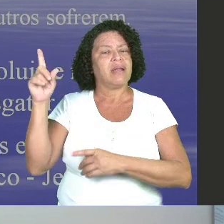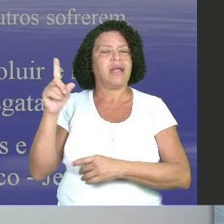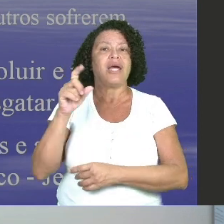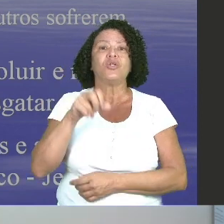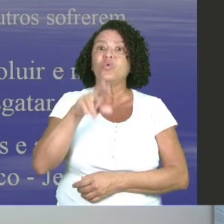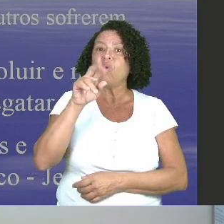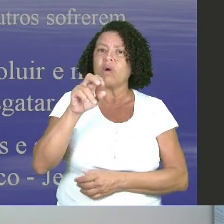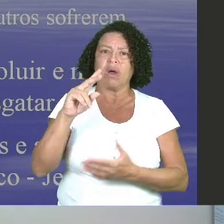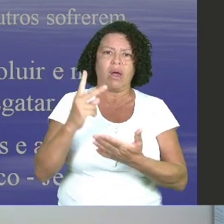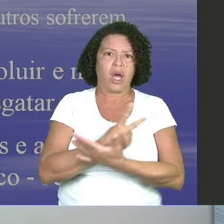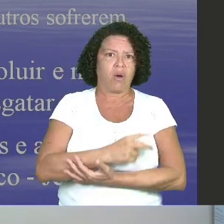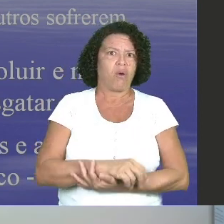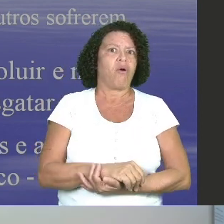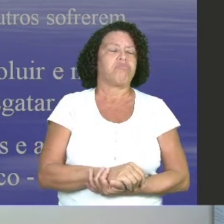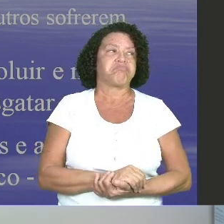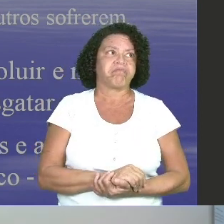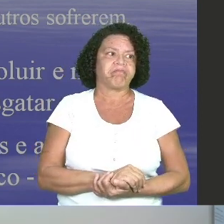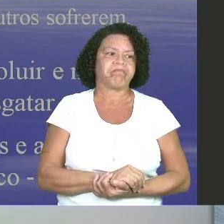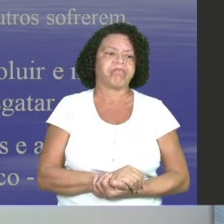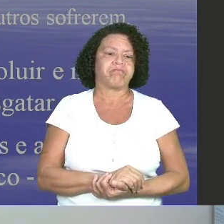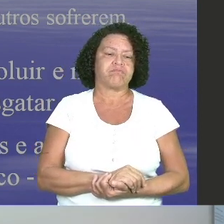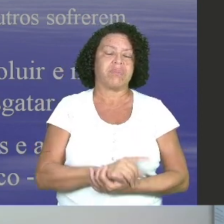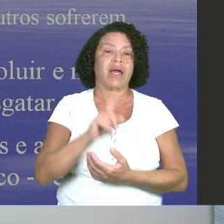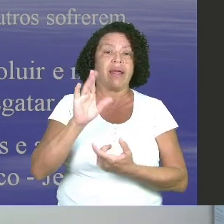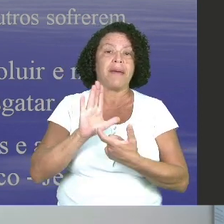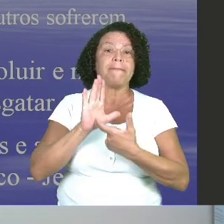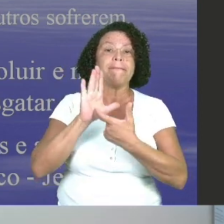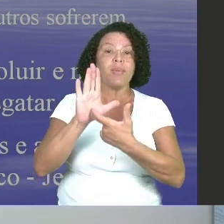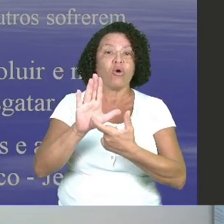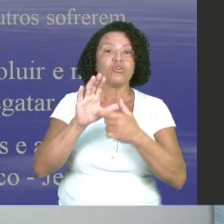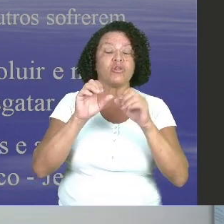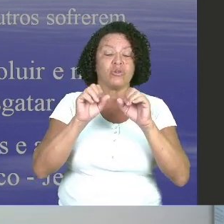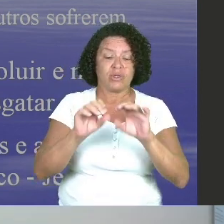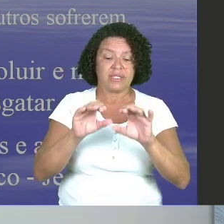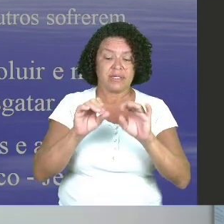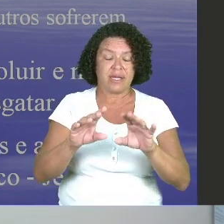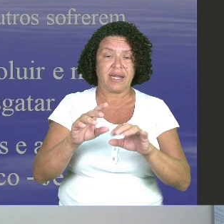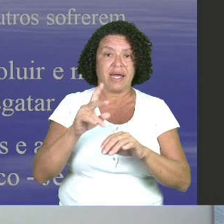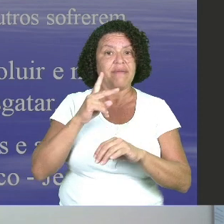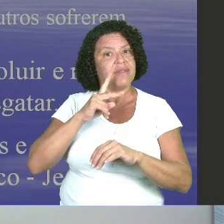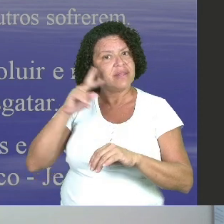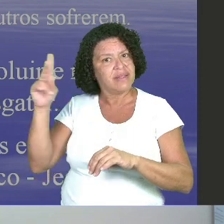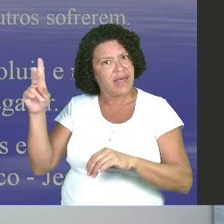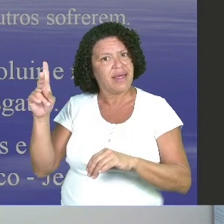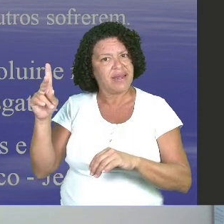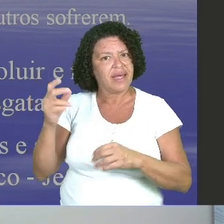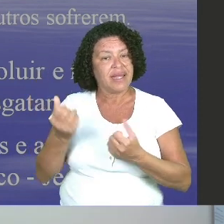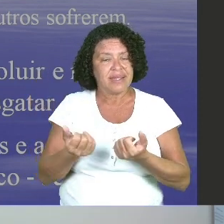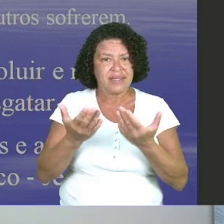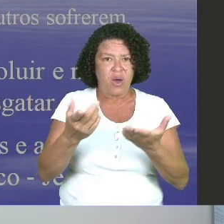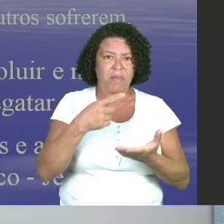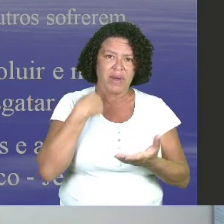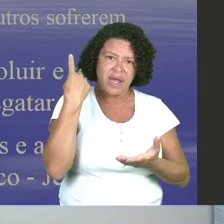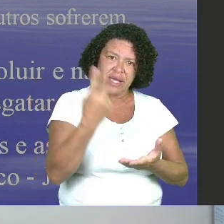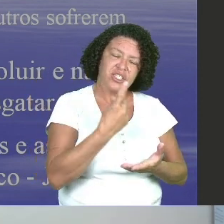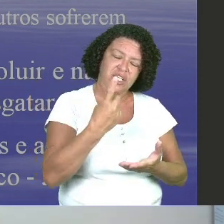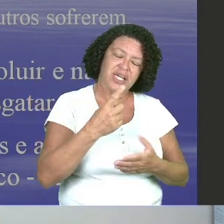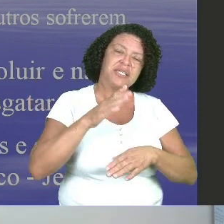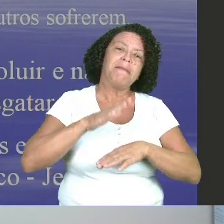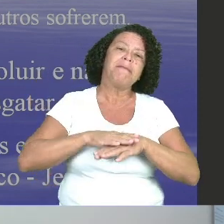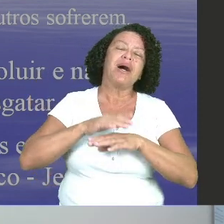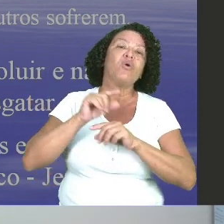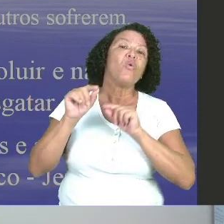errou e, principalmente, mostrou que os ensinamentos a quais ele deixou para nós, ele mais